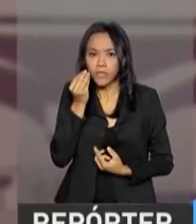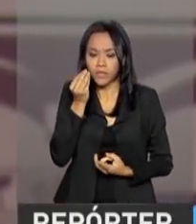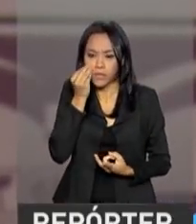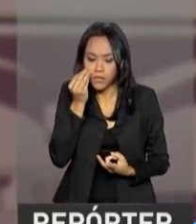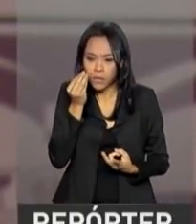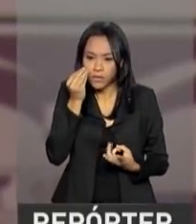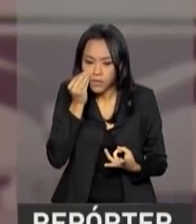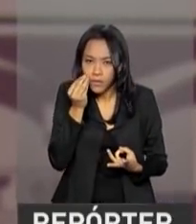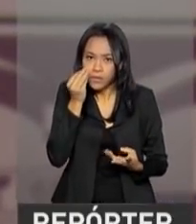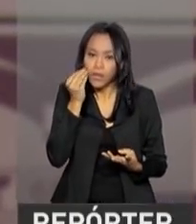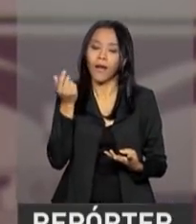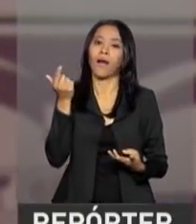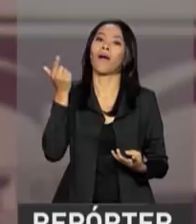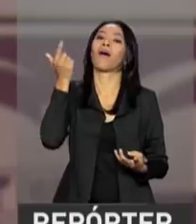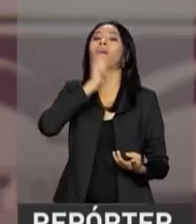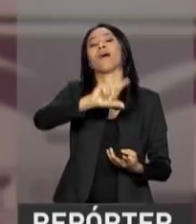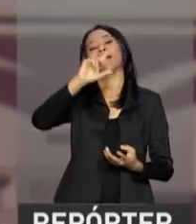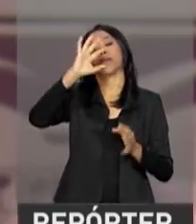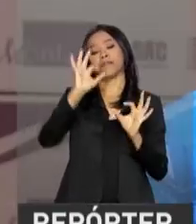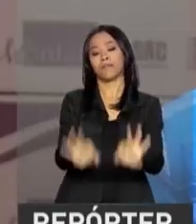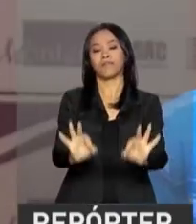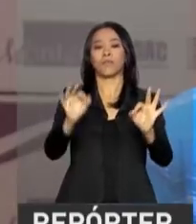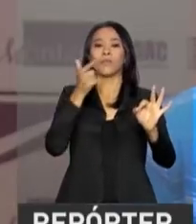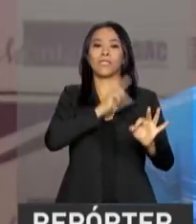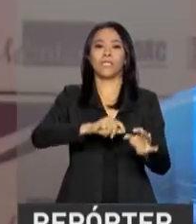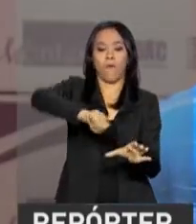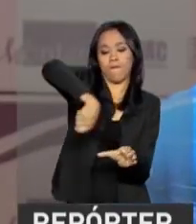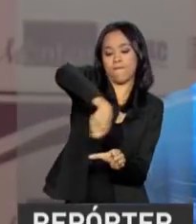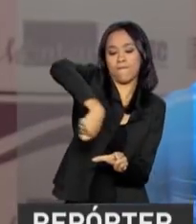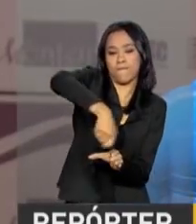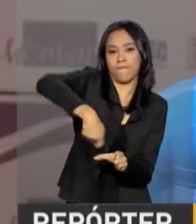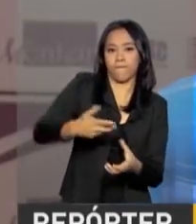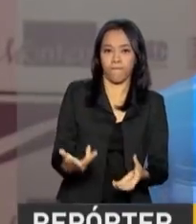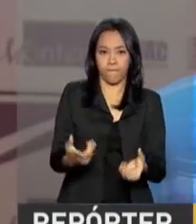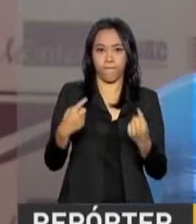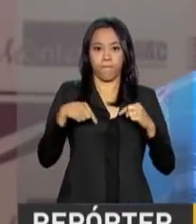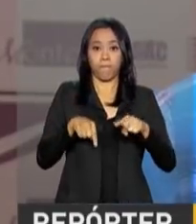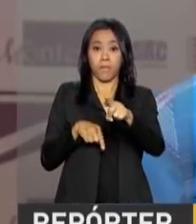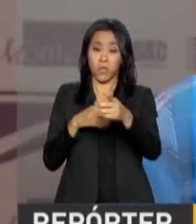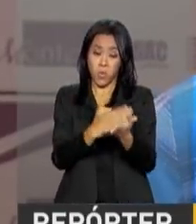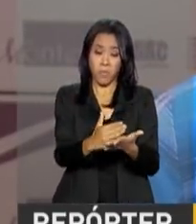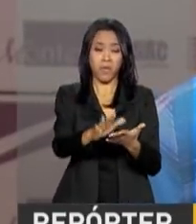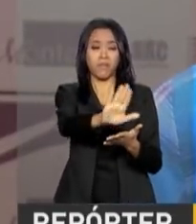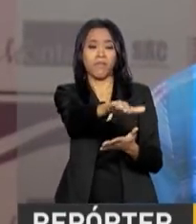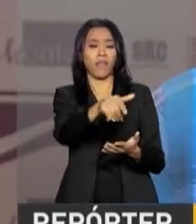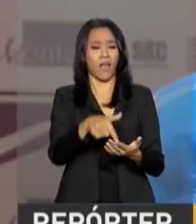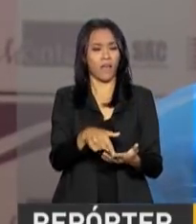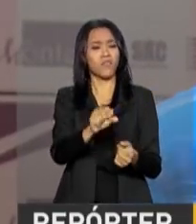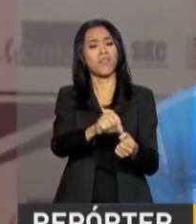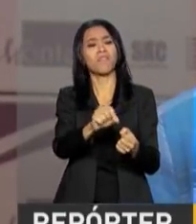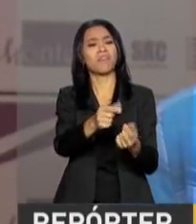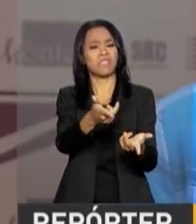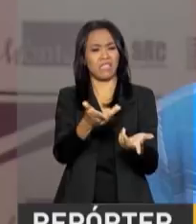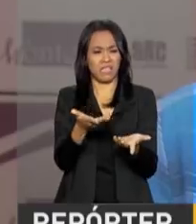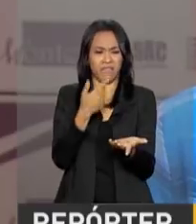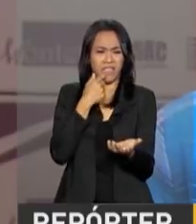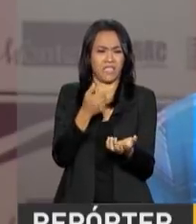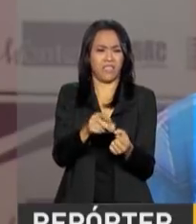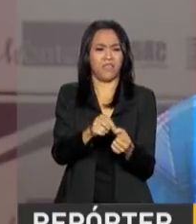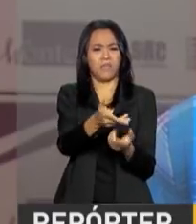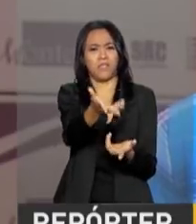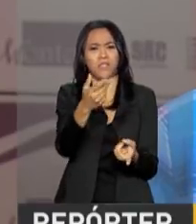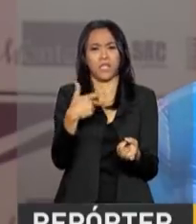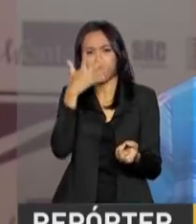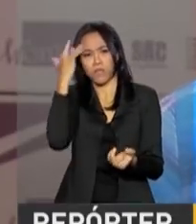até encontrar a receita ideal muitas pessoas no começo falavam ricardo que está querendo com palito eliana